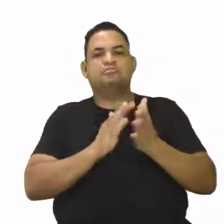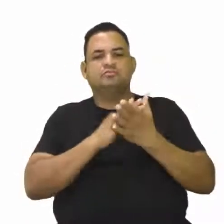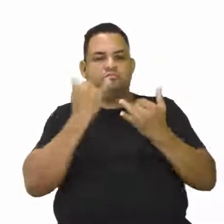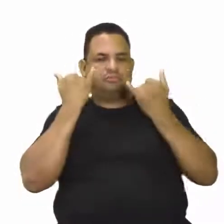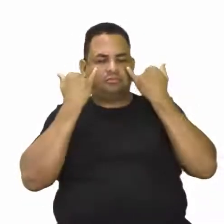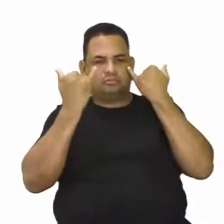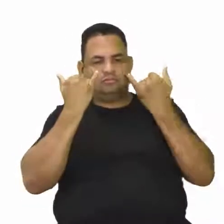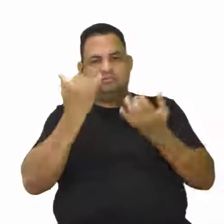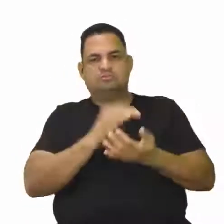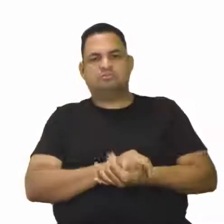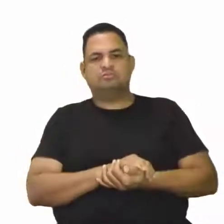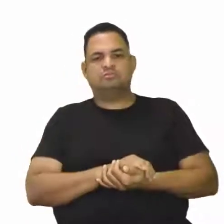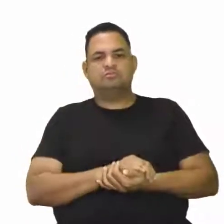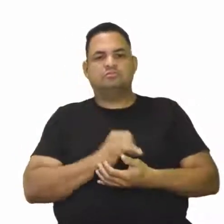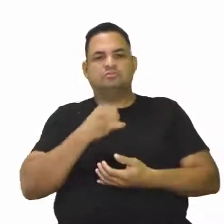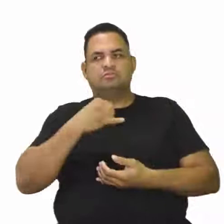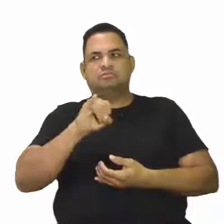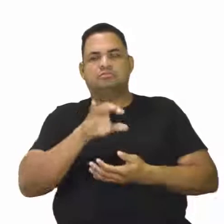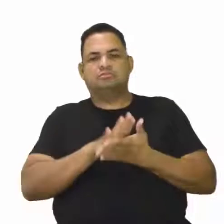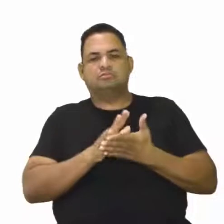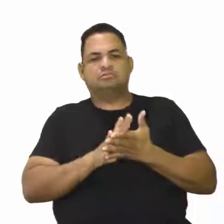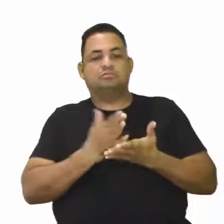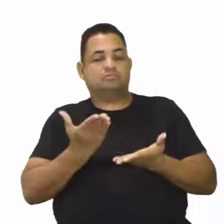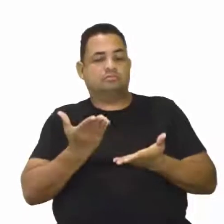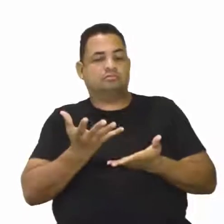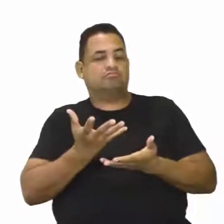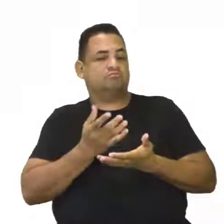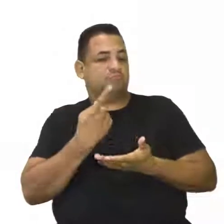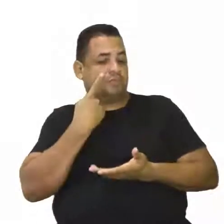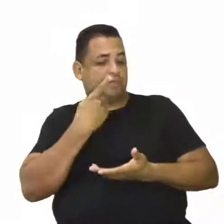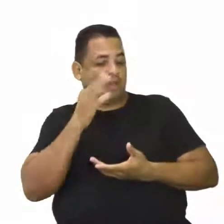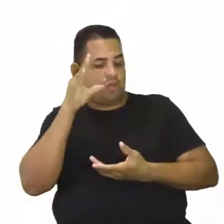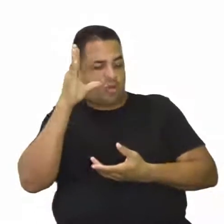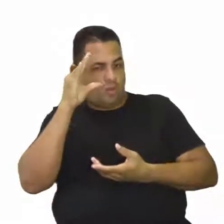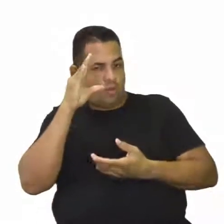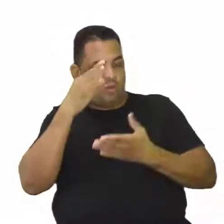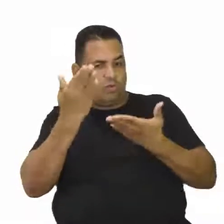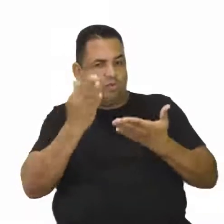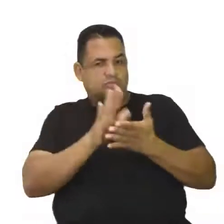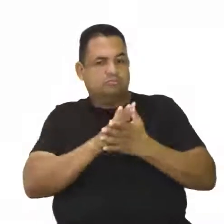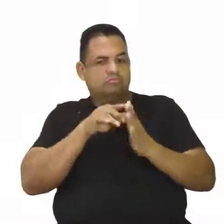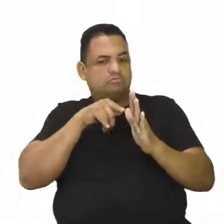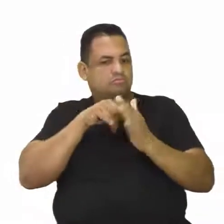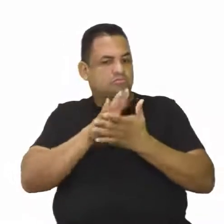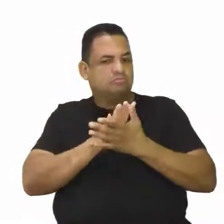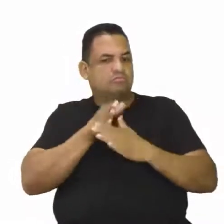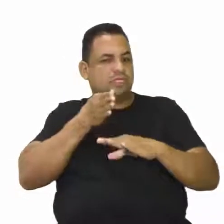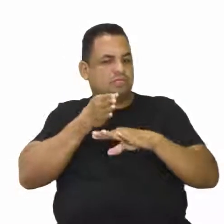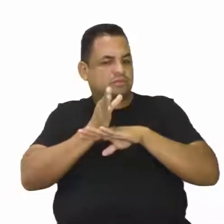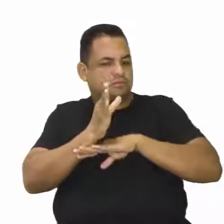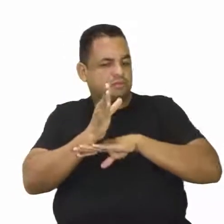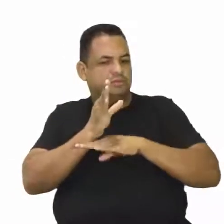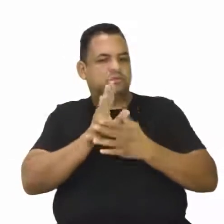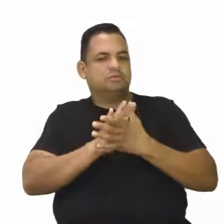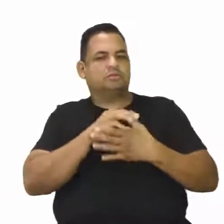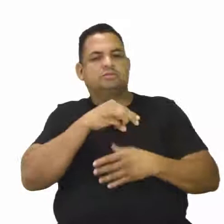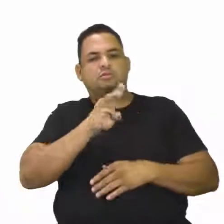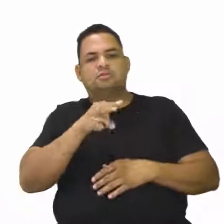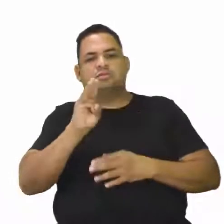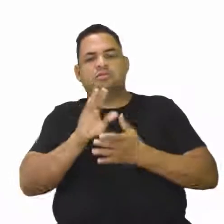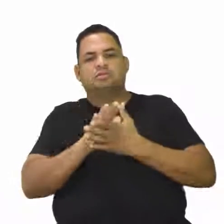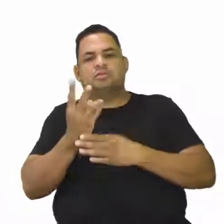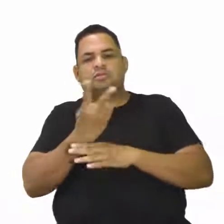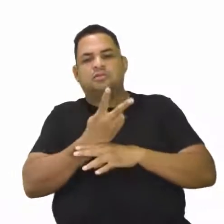essas informações. Se vocês tiverem a oportunidade e a curiosidade, entrem nesse site e procurem essa